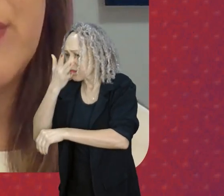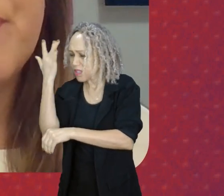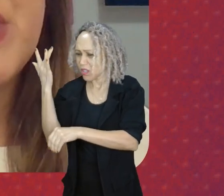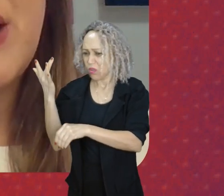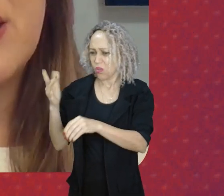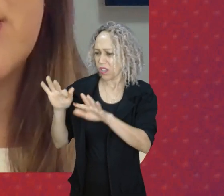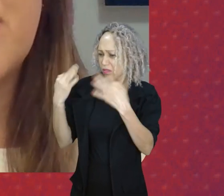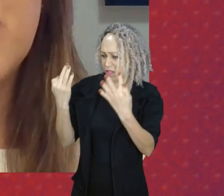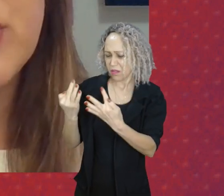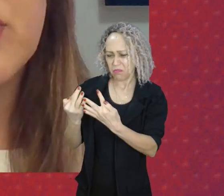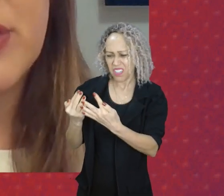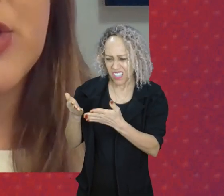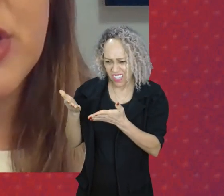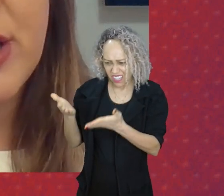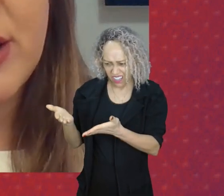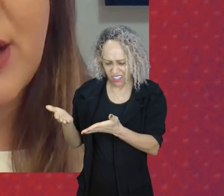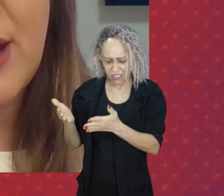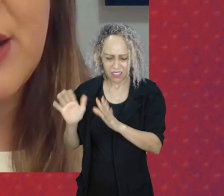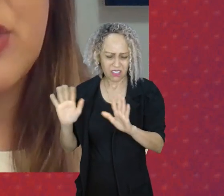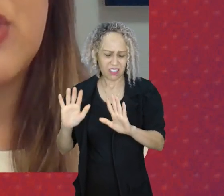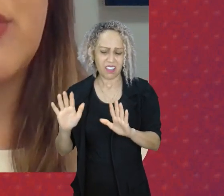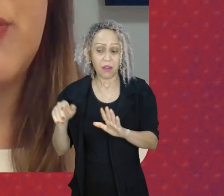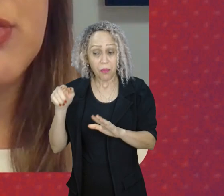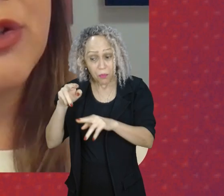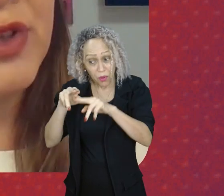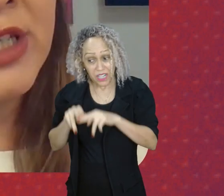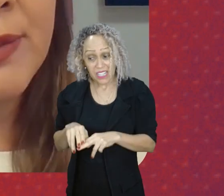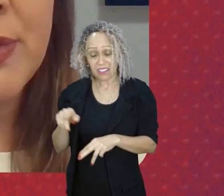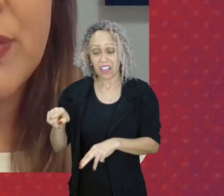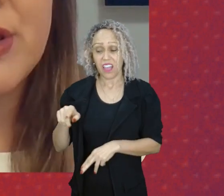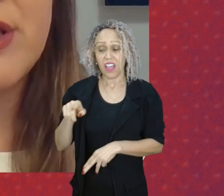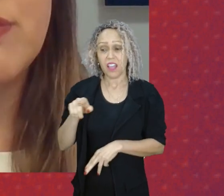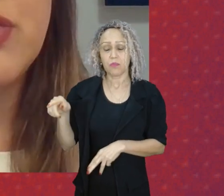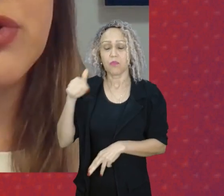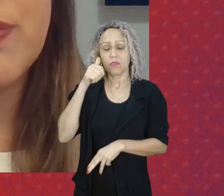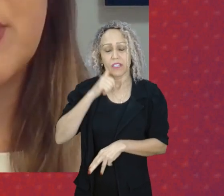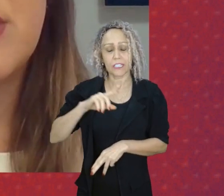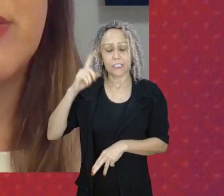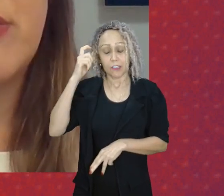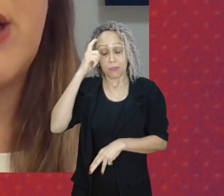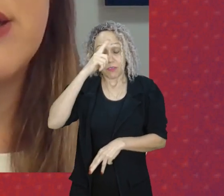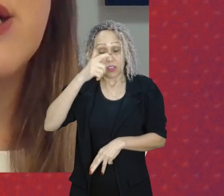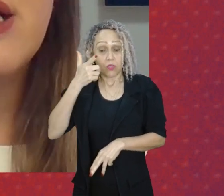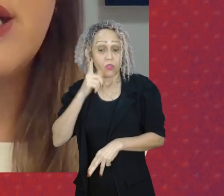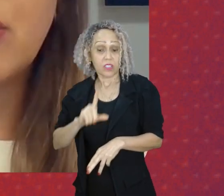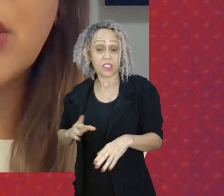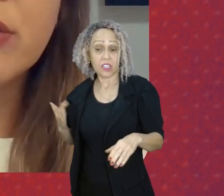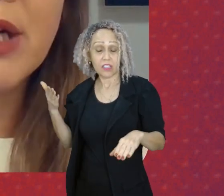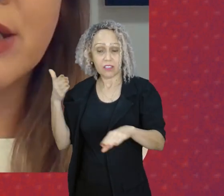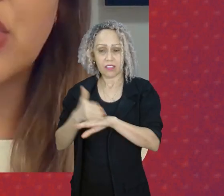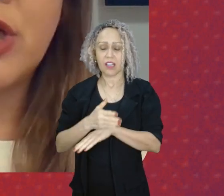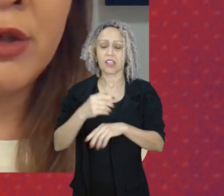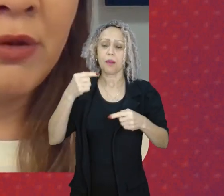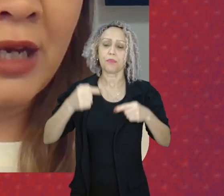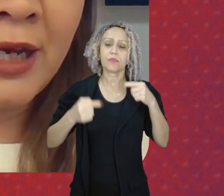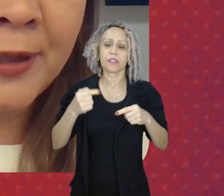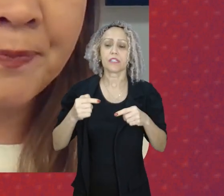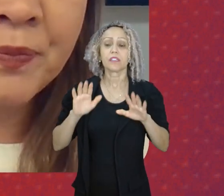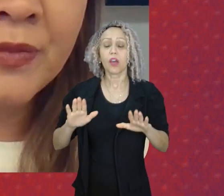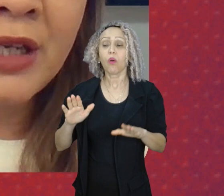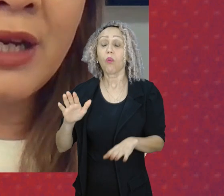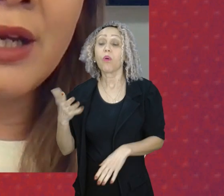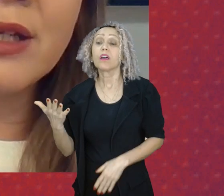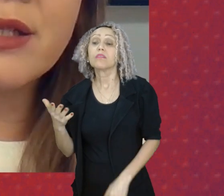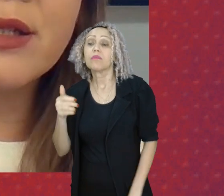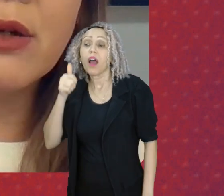parlamento. Então, elas têm muita dificuldade de chegarem lá, a gente já viu, já falei aqui para vocês muito de percentuais, e quando elas chegam